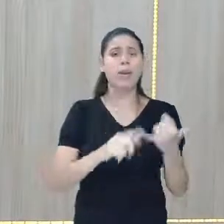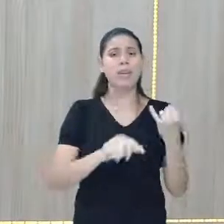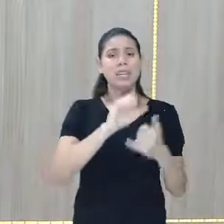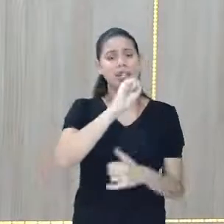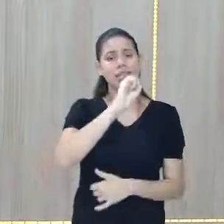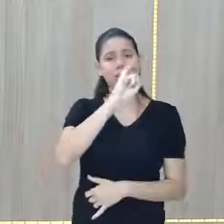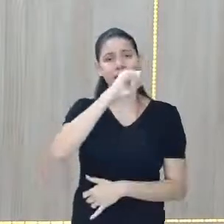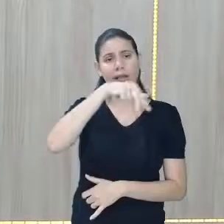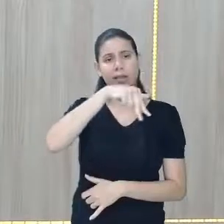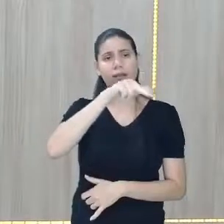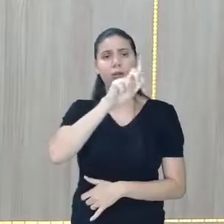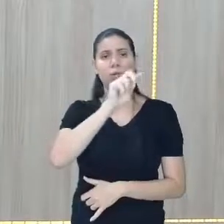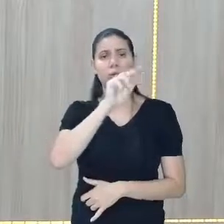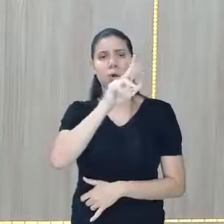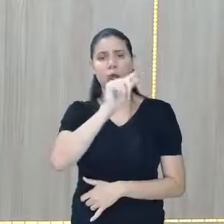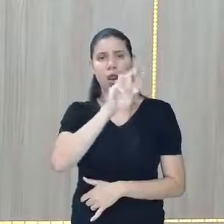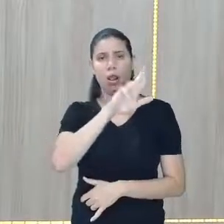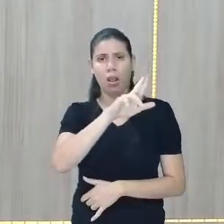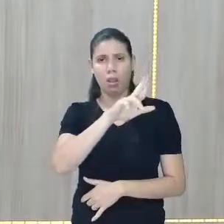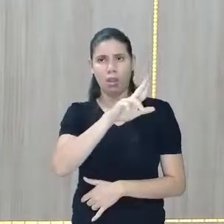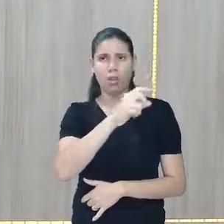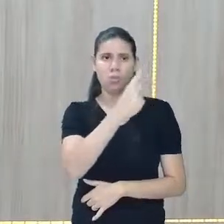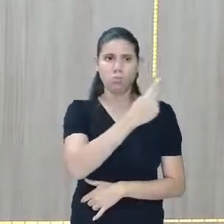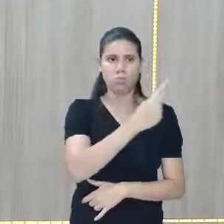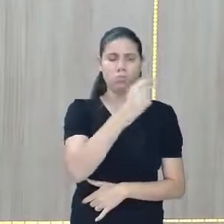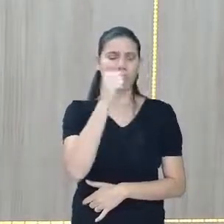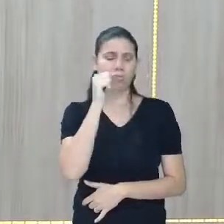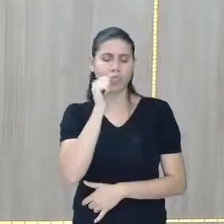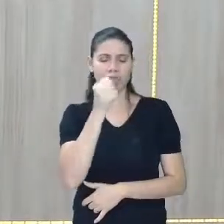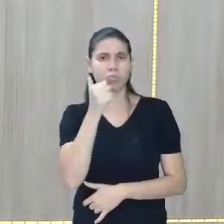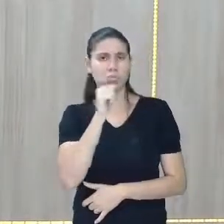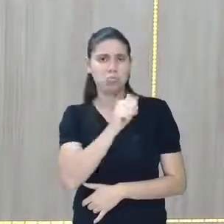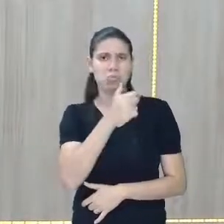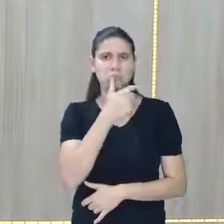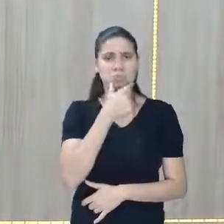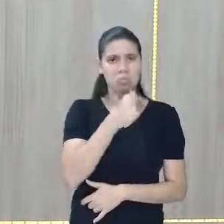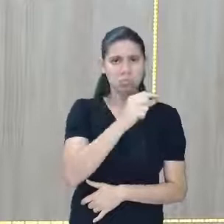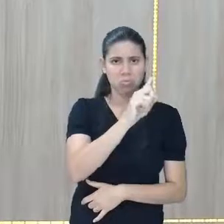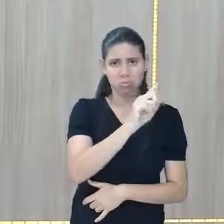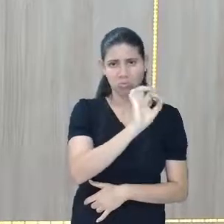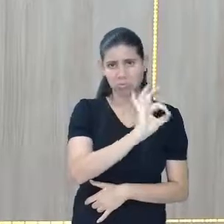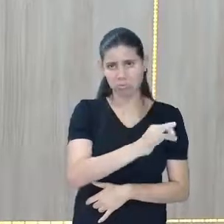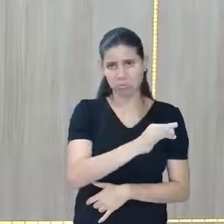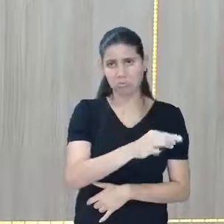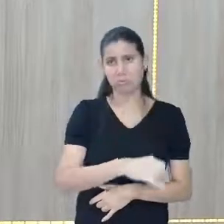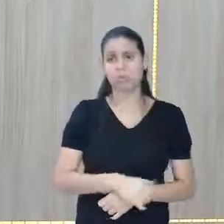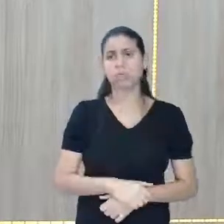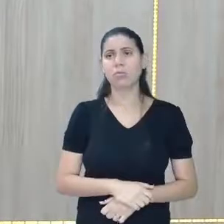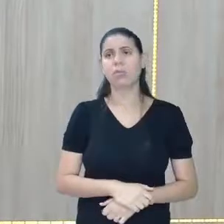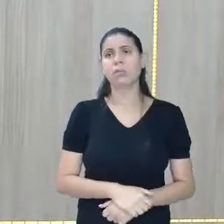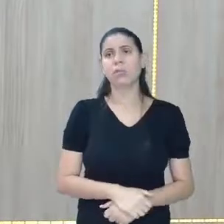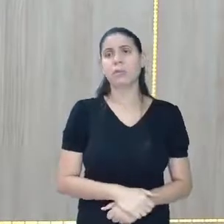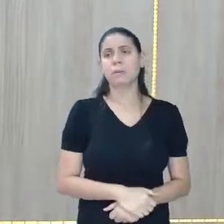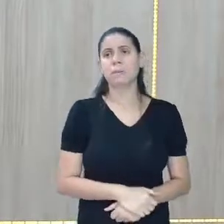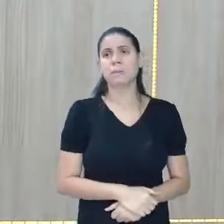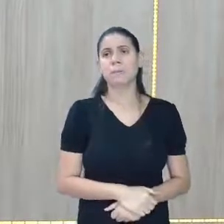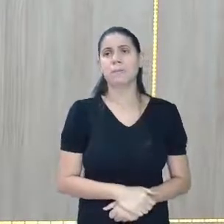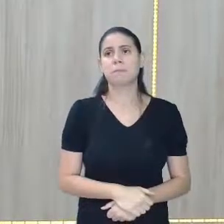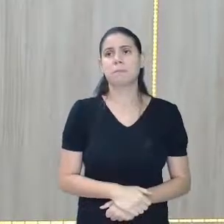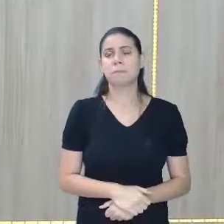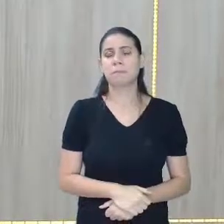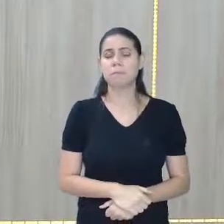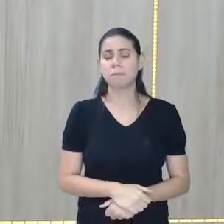que significa um ou uma. Claro que vai ser AN se a palavra começar com vogal, tá? Esse